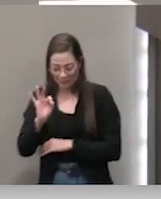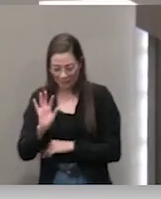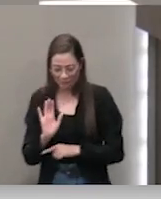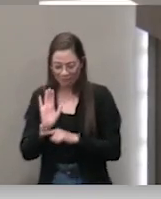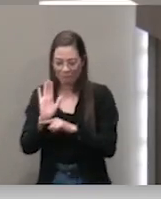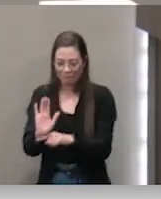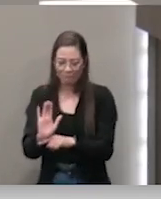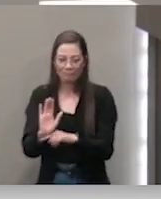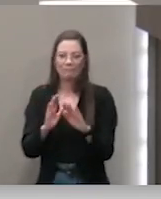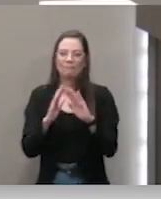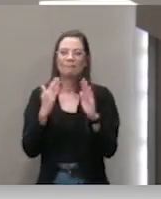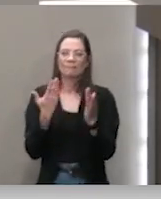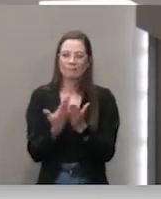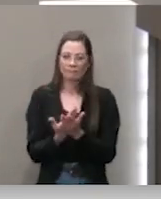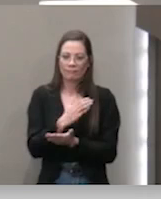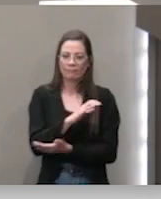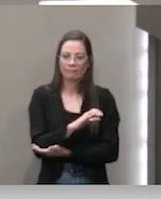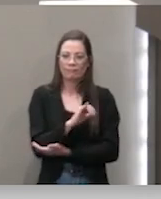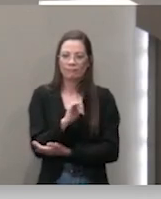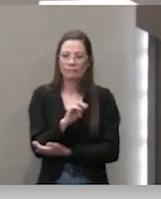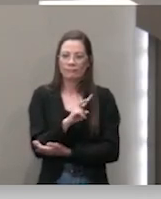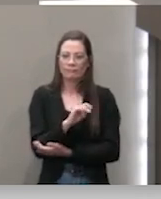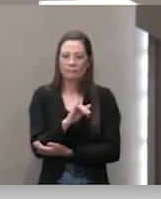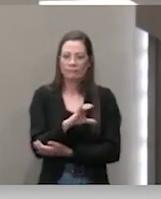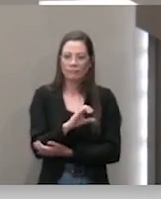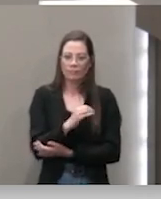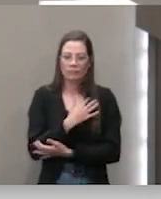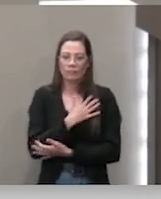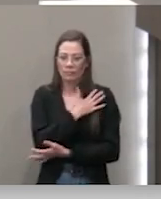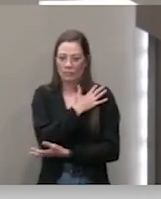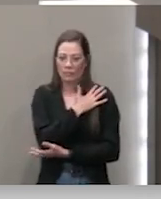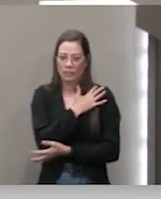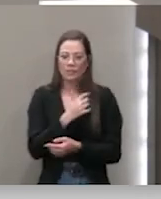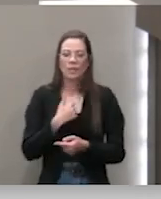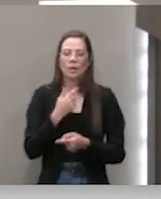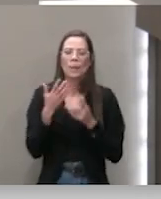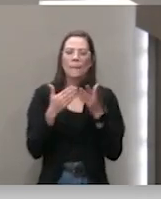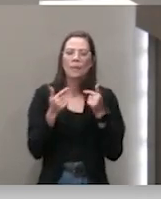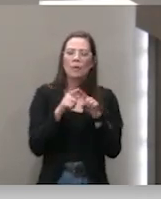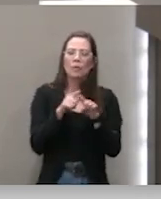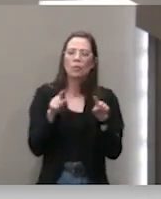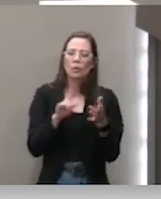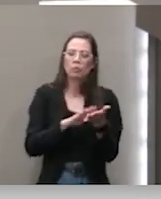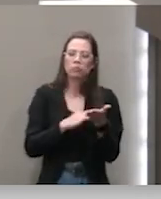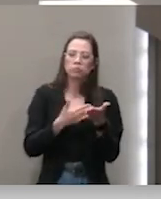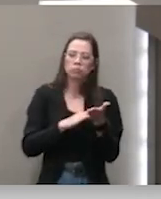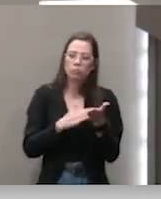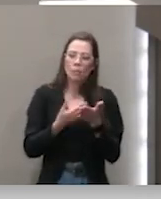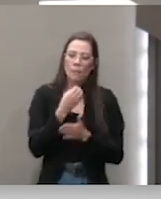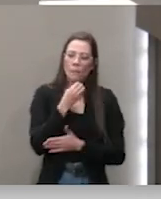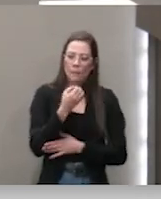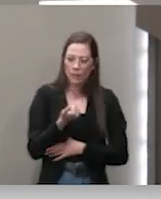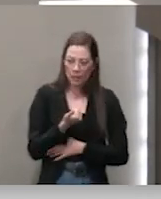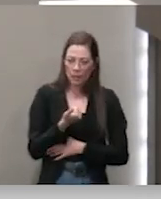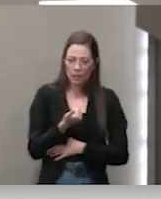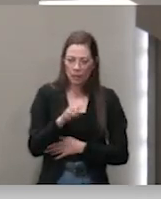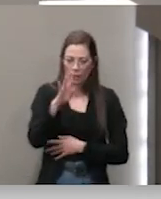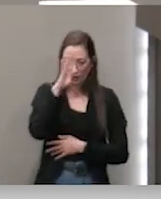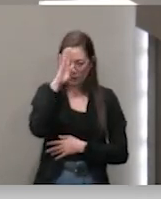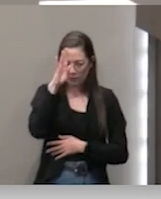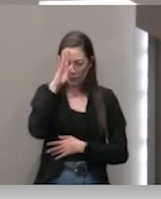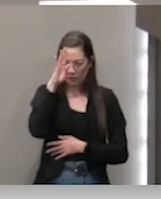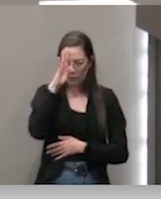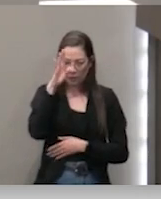na questão escola cívico-militar, até porque, caros edis, eu peço aos senhores que interpretem bem a ideia